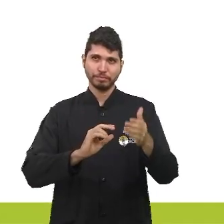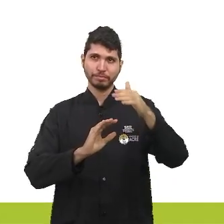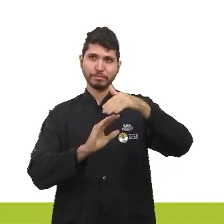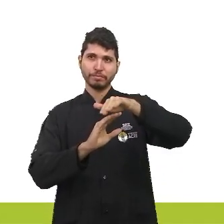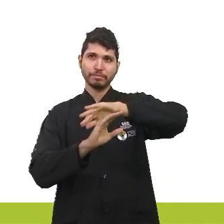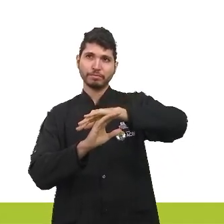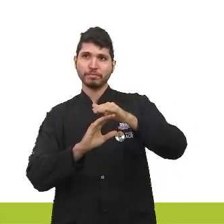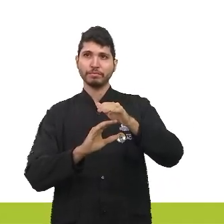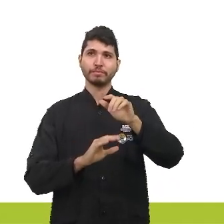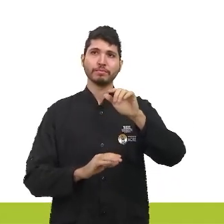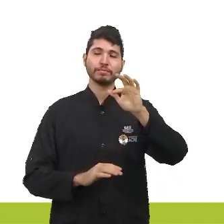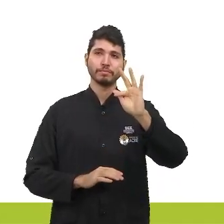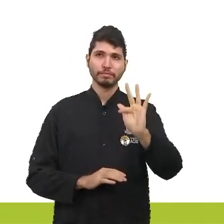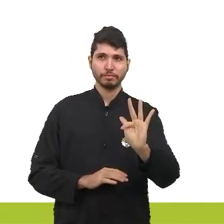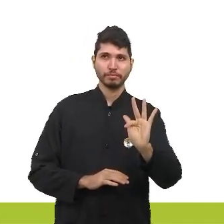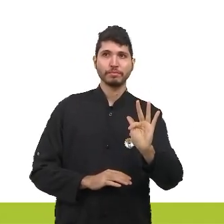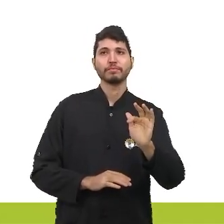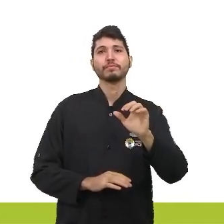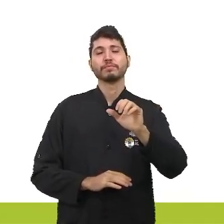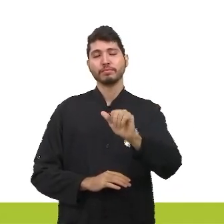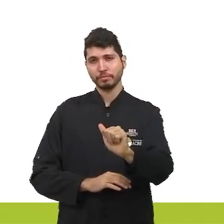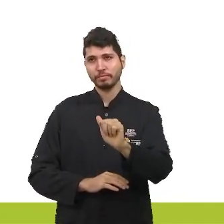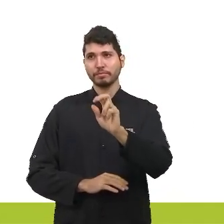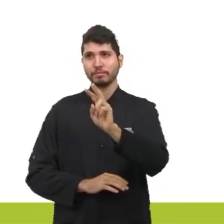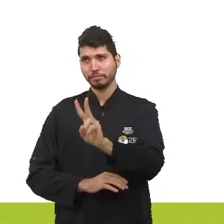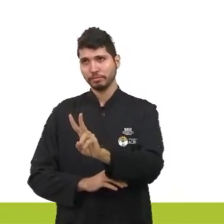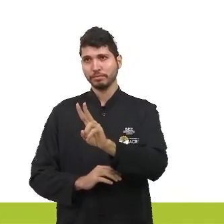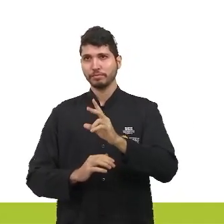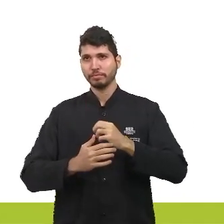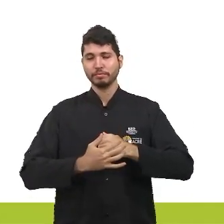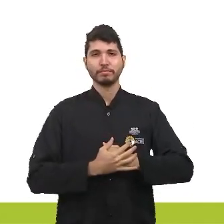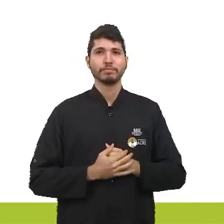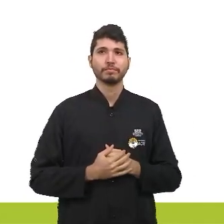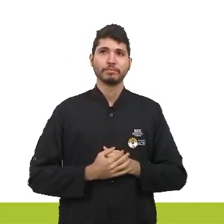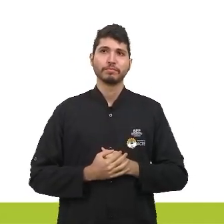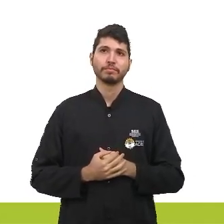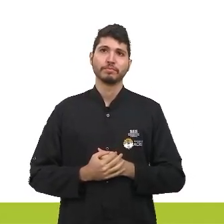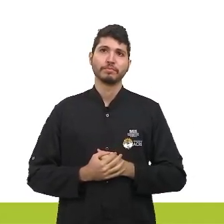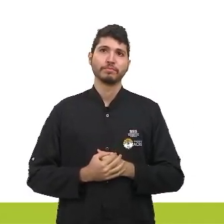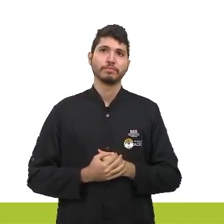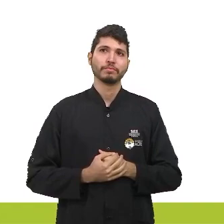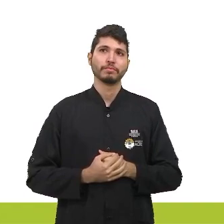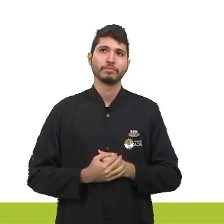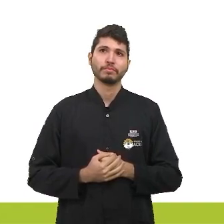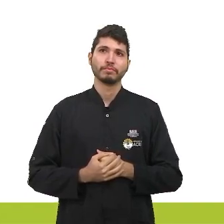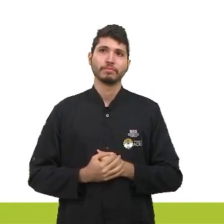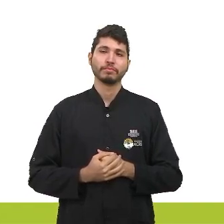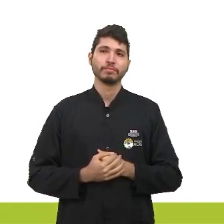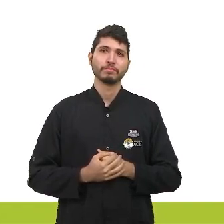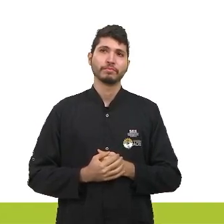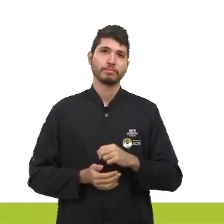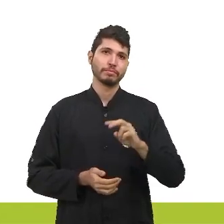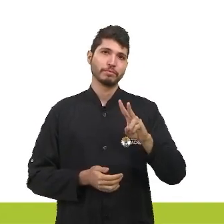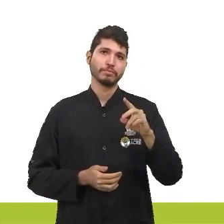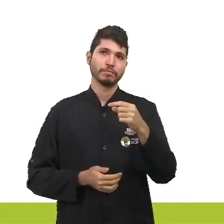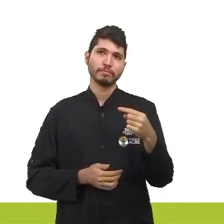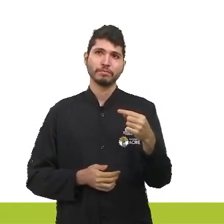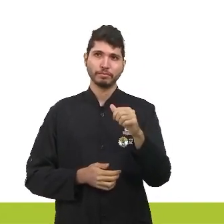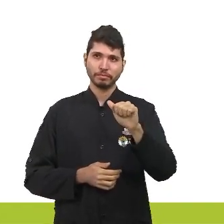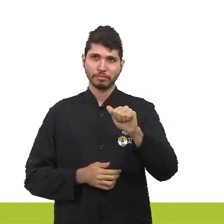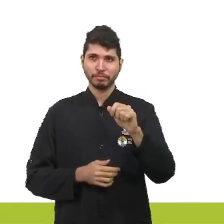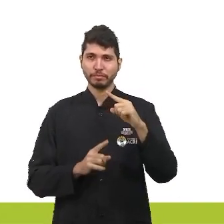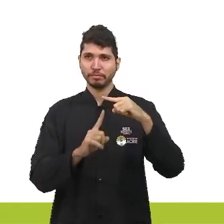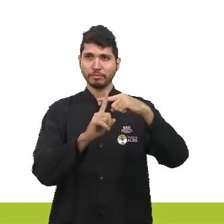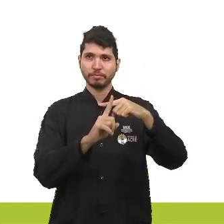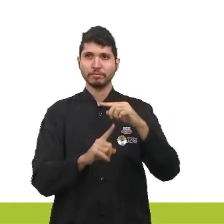A arestas e V vértices, vale que V menos A mais